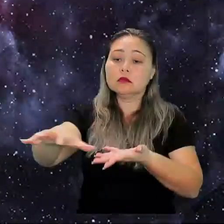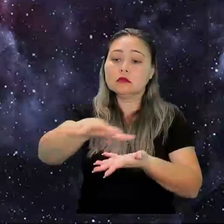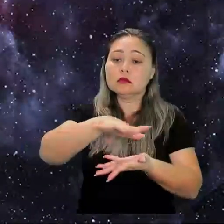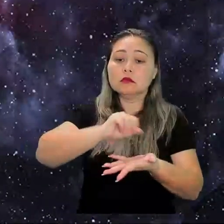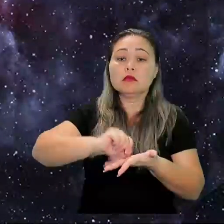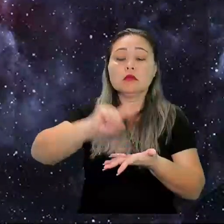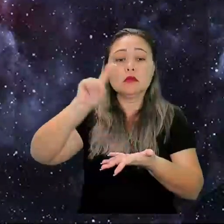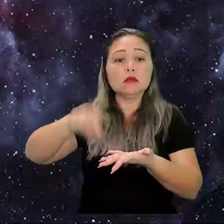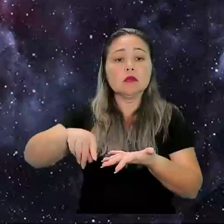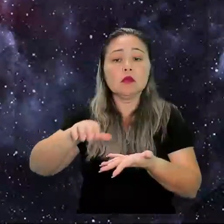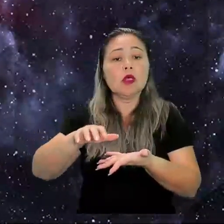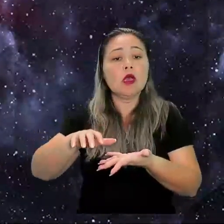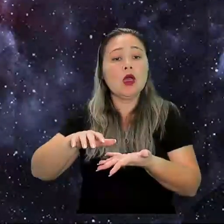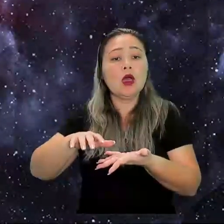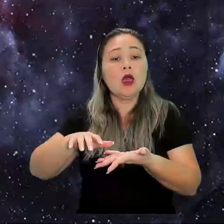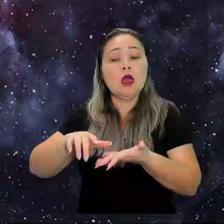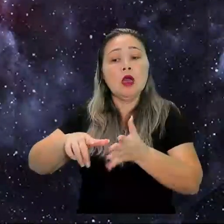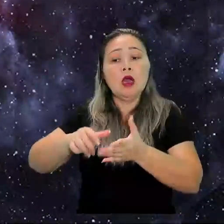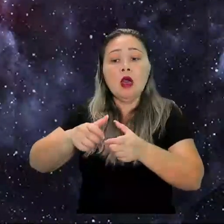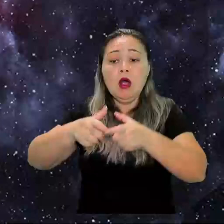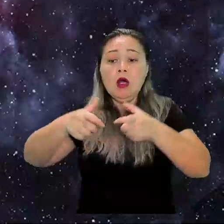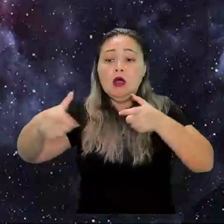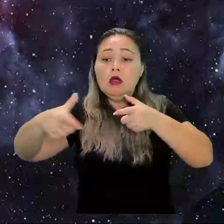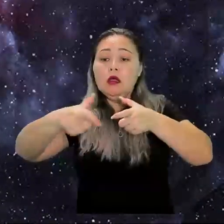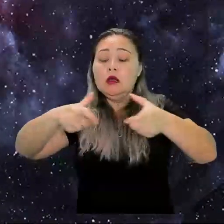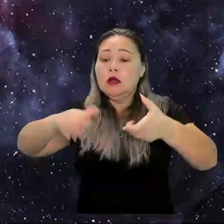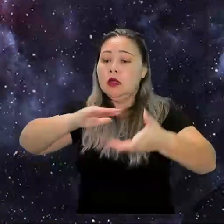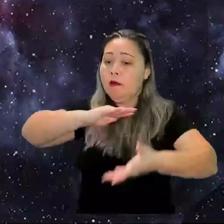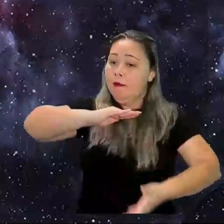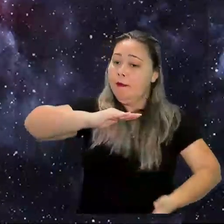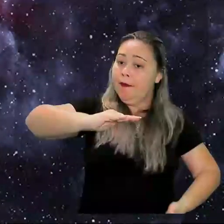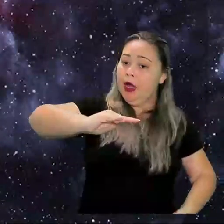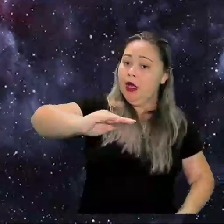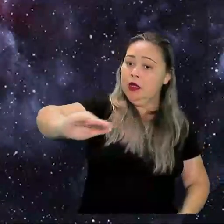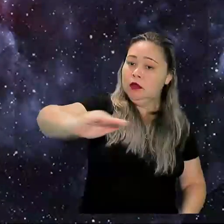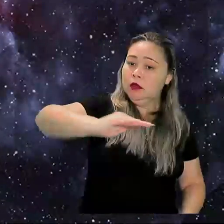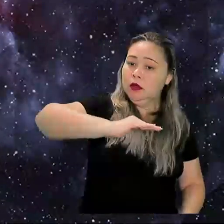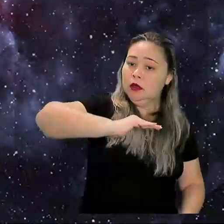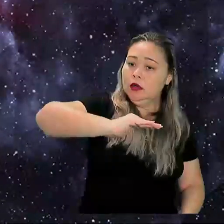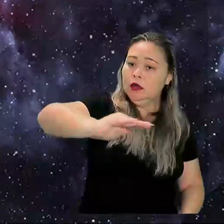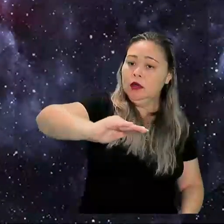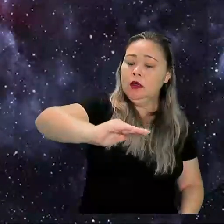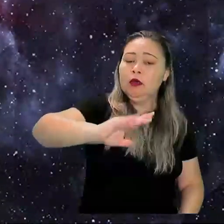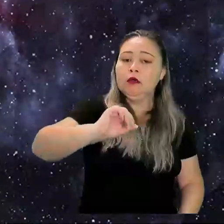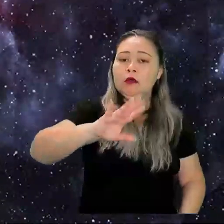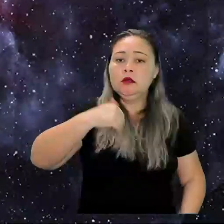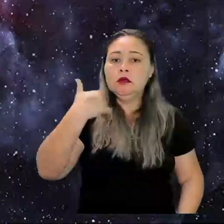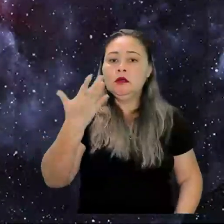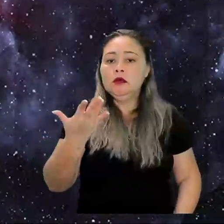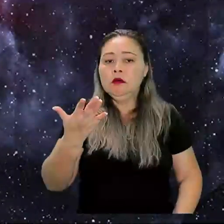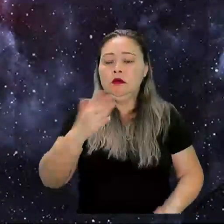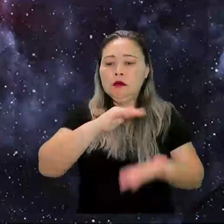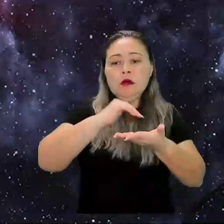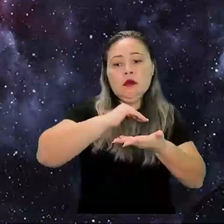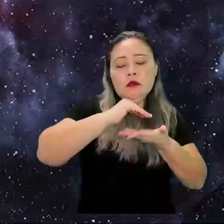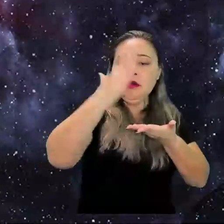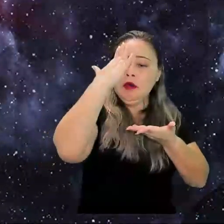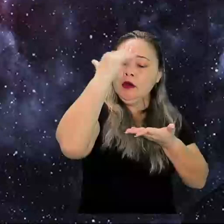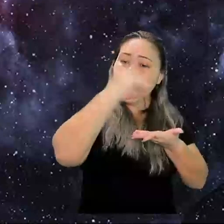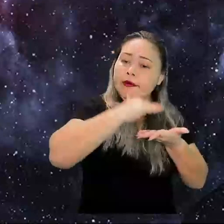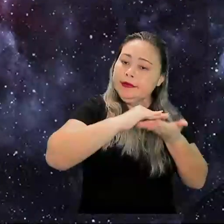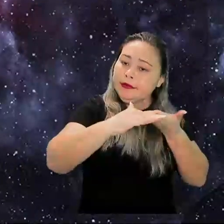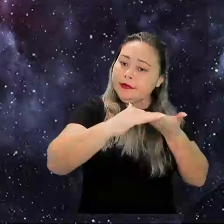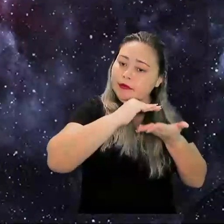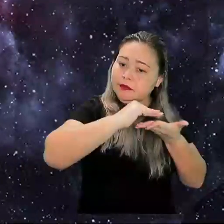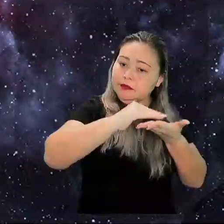espacial, ela é a ampliação da geometria plana, né? Ela é a ampliação. Então, a plana, se você souber as